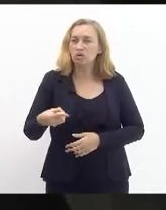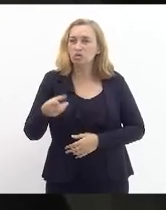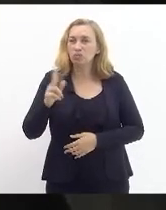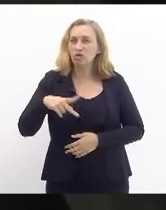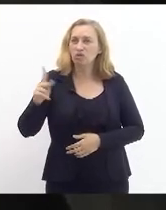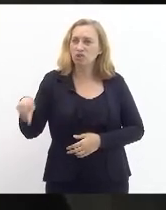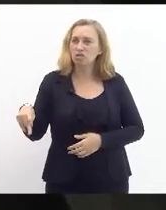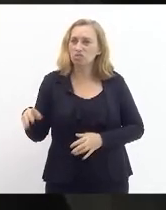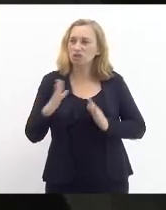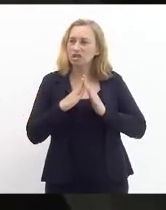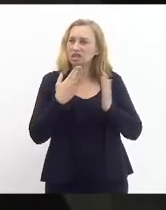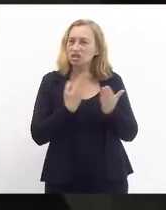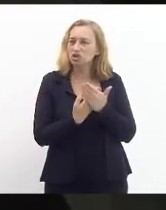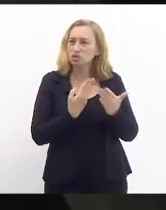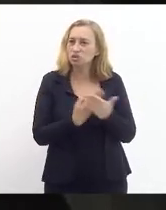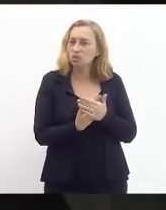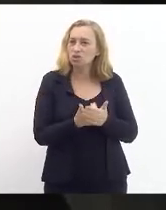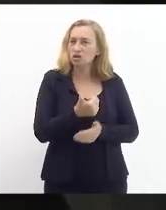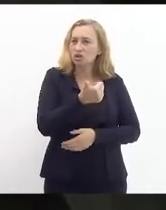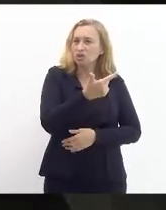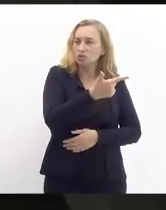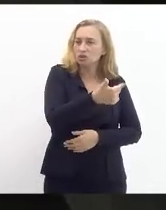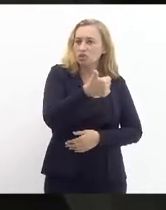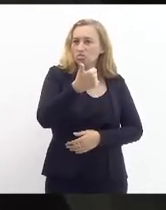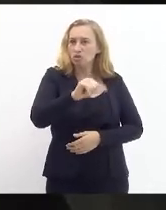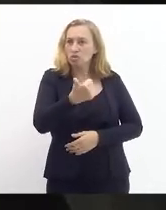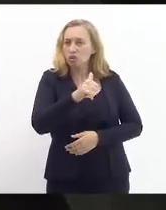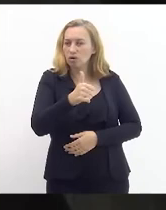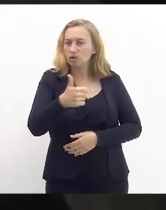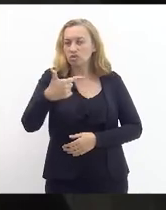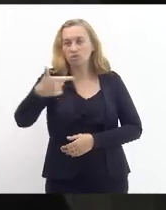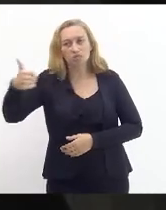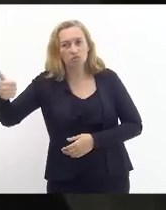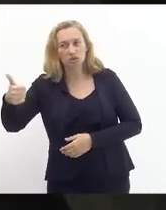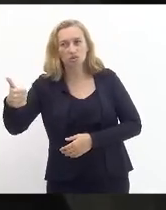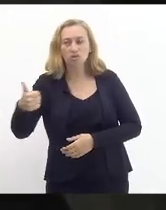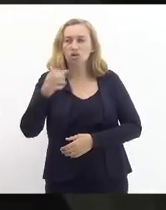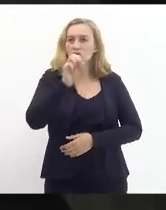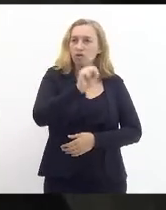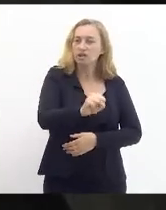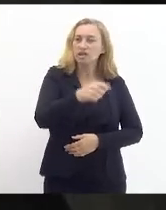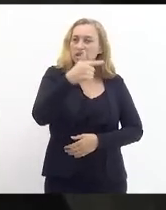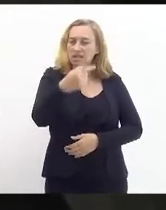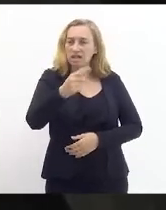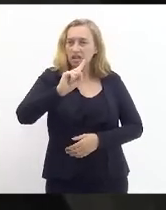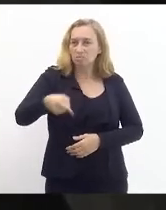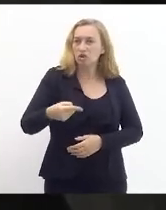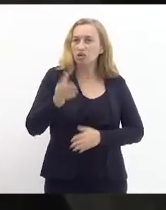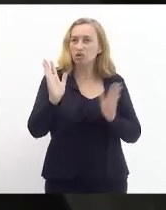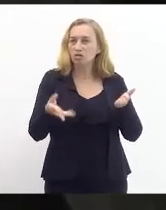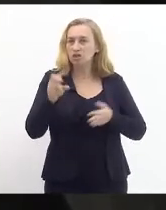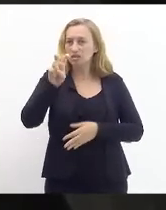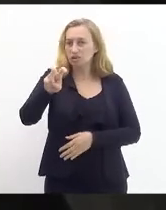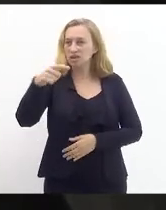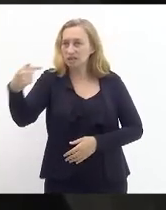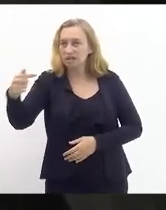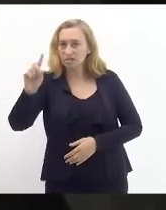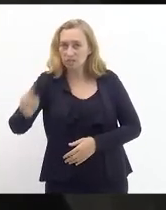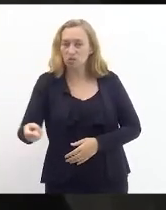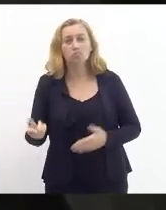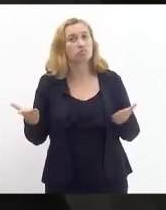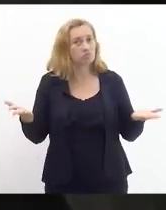professores entre 2011/2020 e um era 87 mil professores e o edição 57 mil